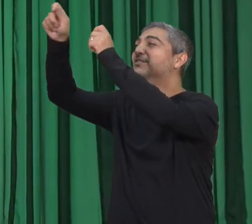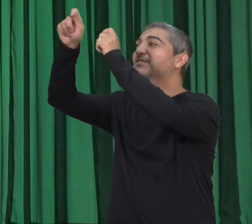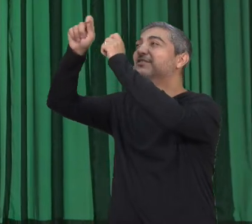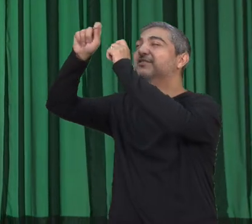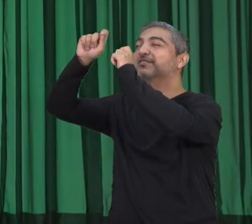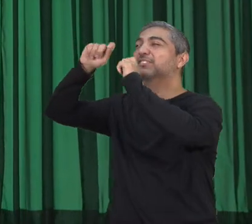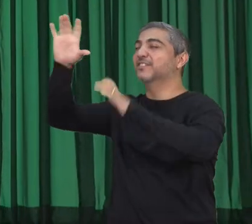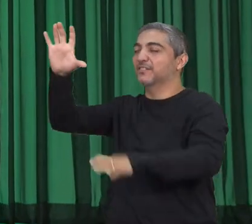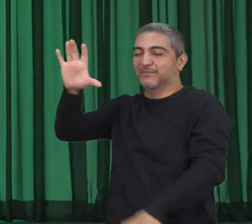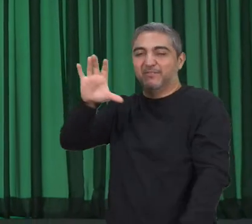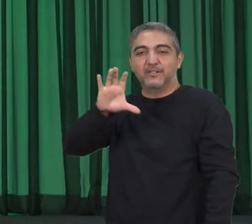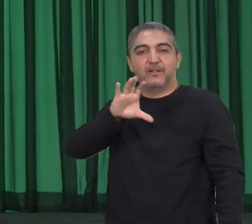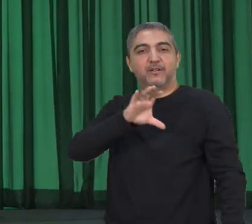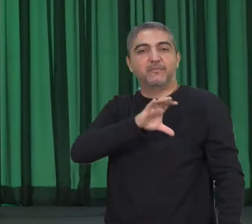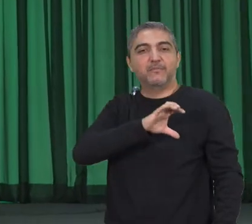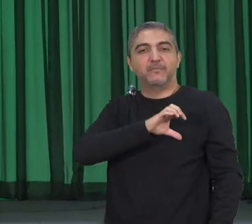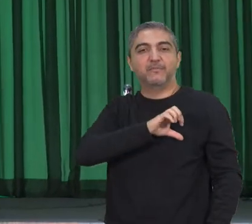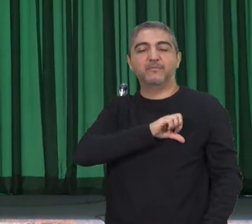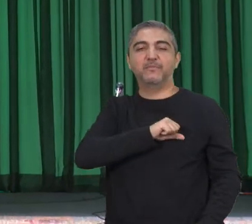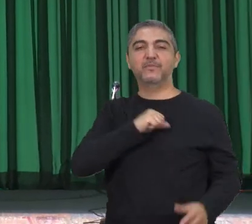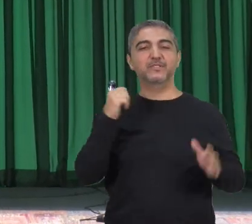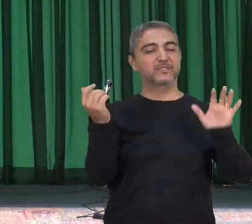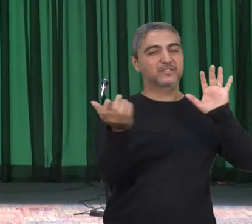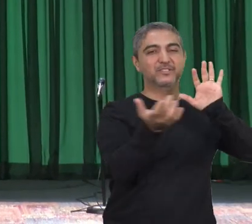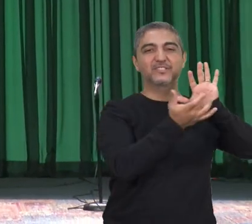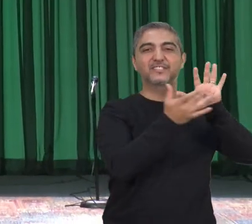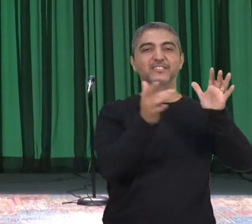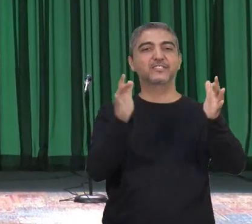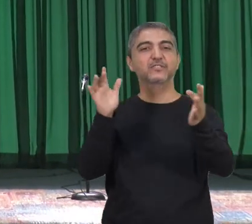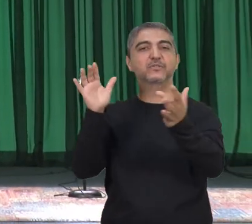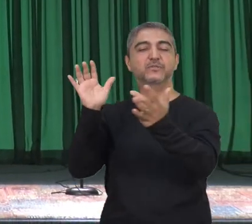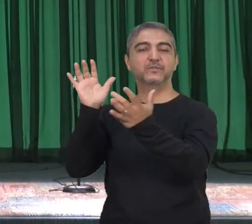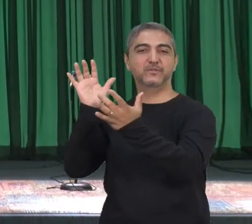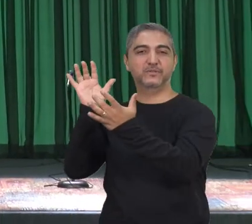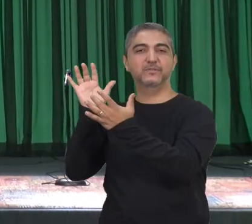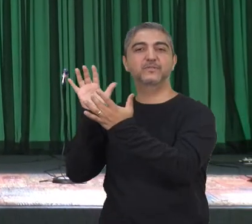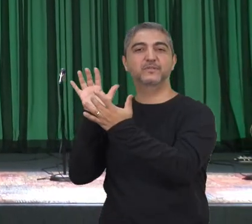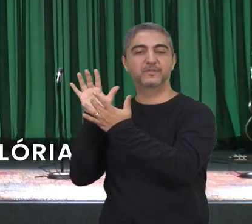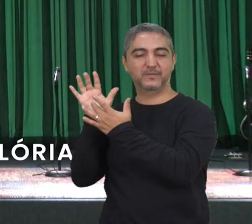frutifica-nos no amor do teu filho,